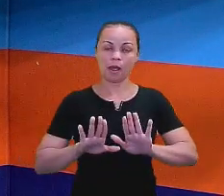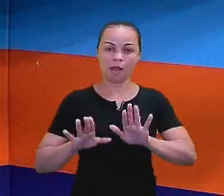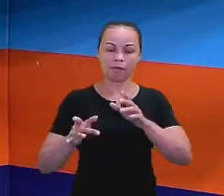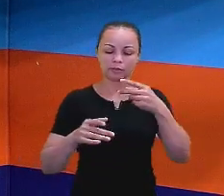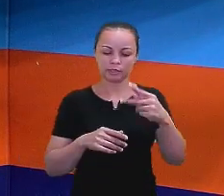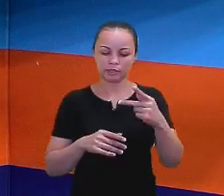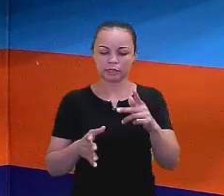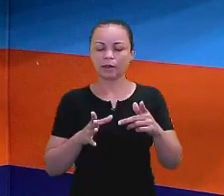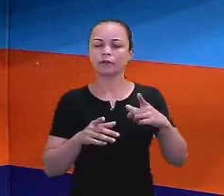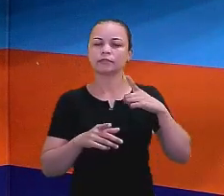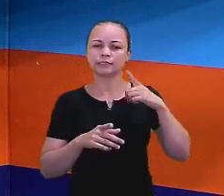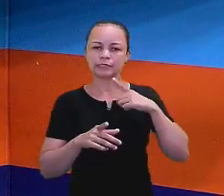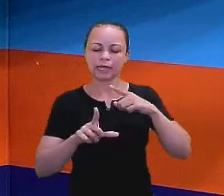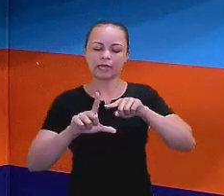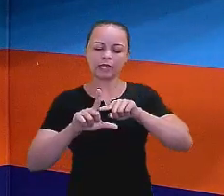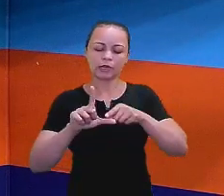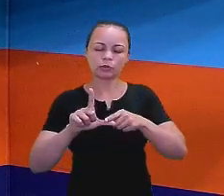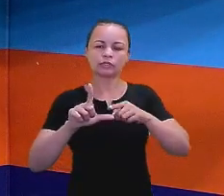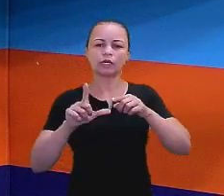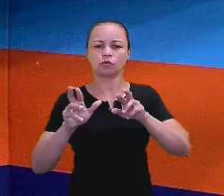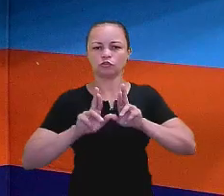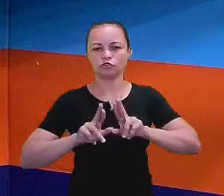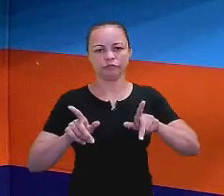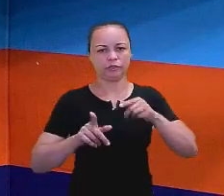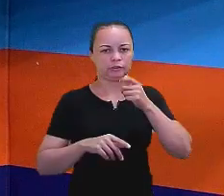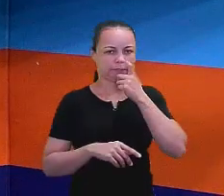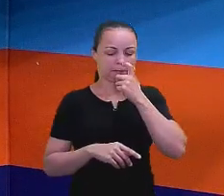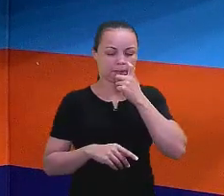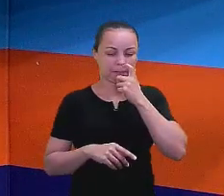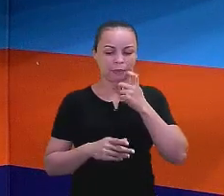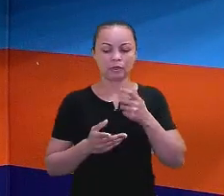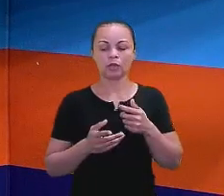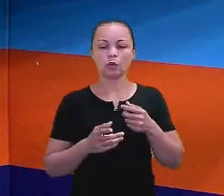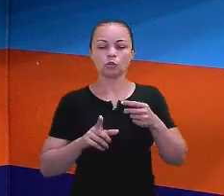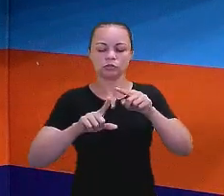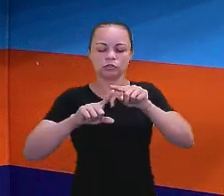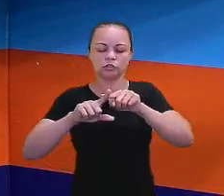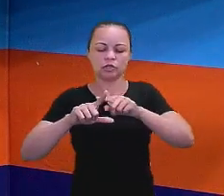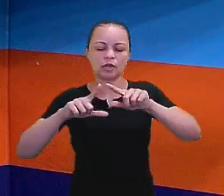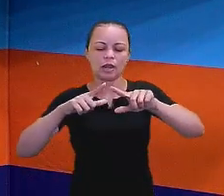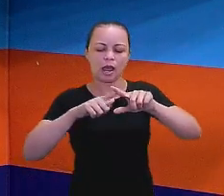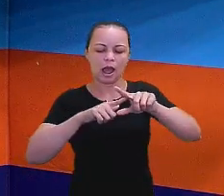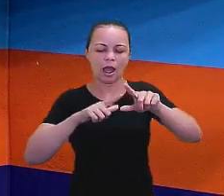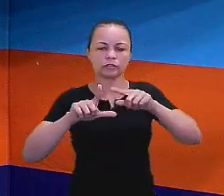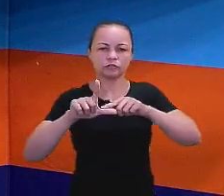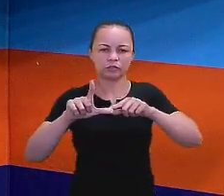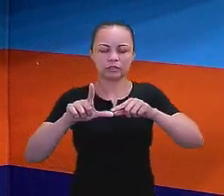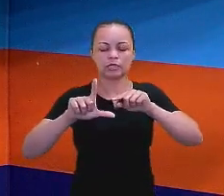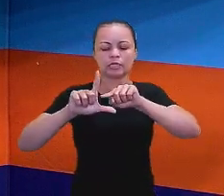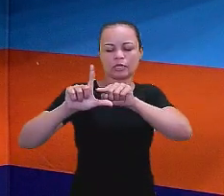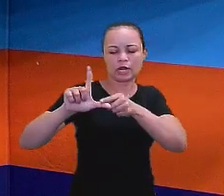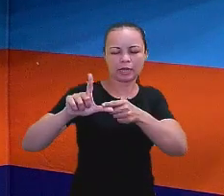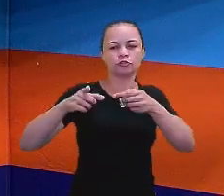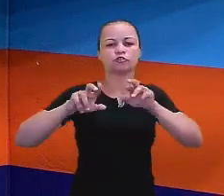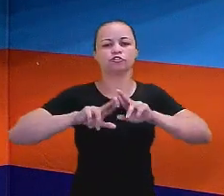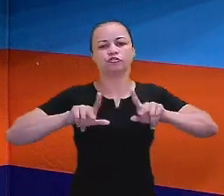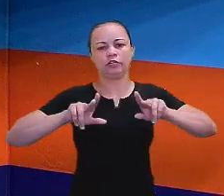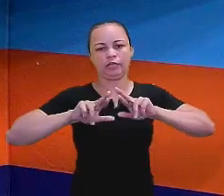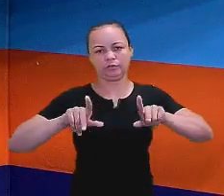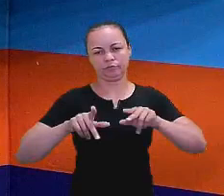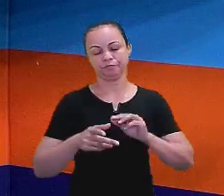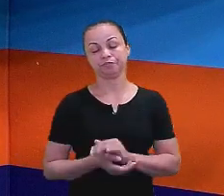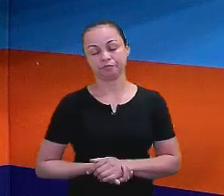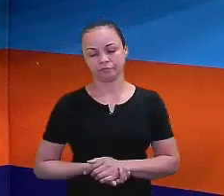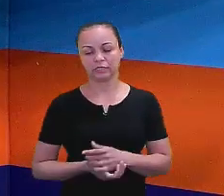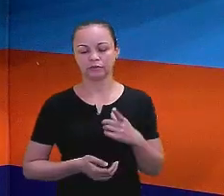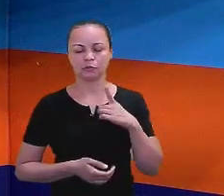ângulos possuem medidas diferentes, tá? Os três lados diferentes três ângulos, medidas diferentes. Então, eu